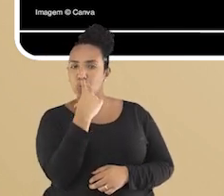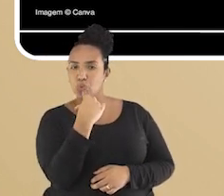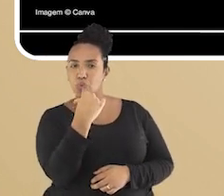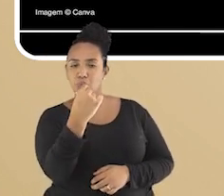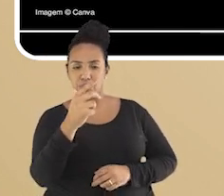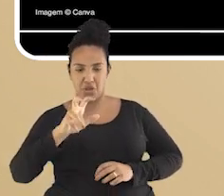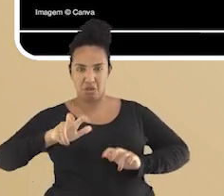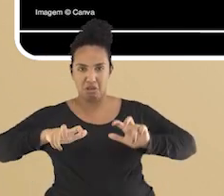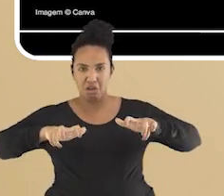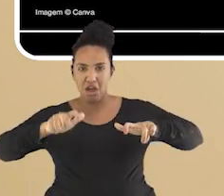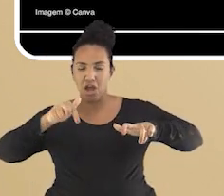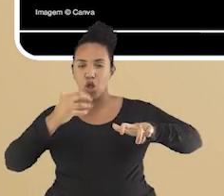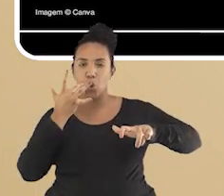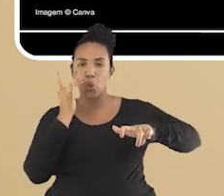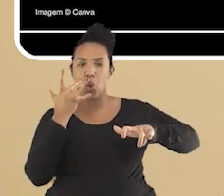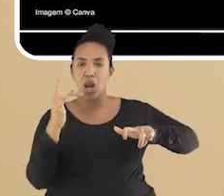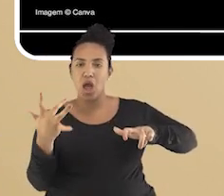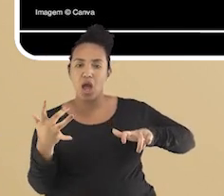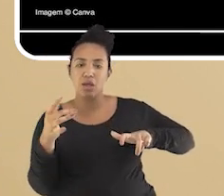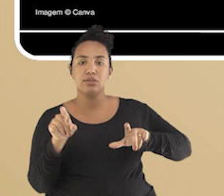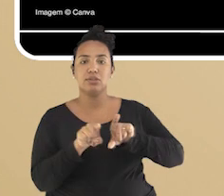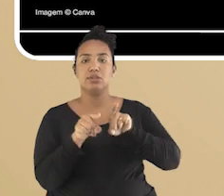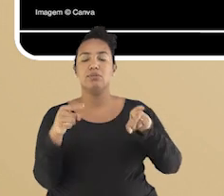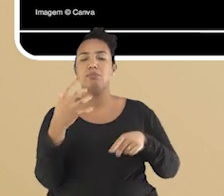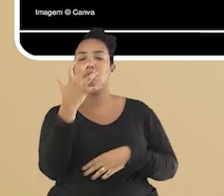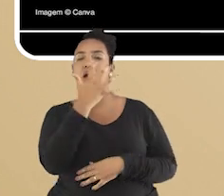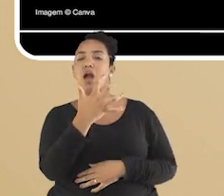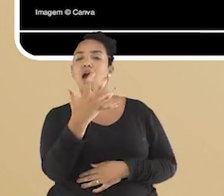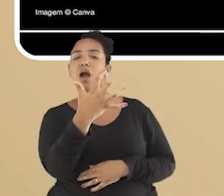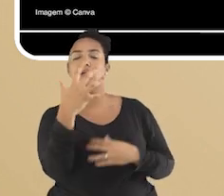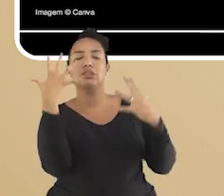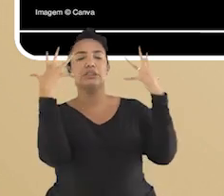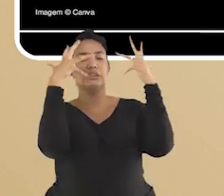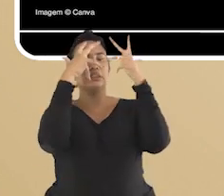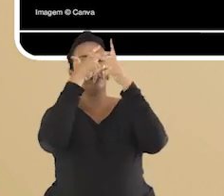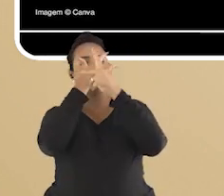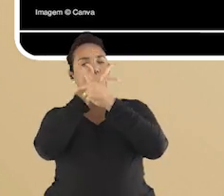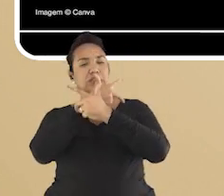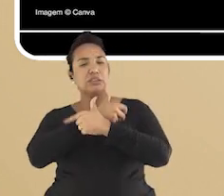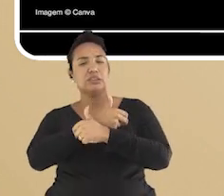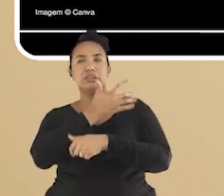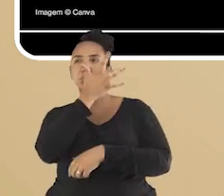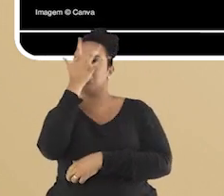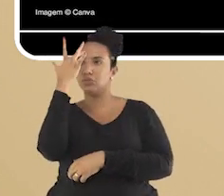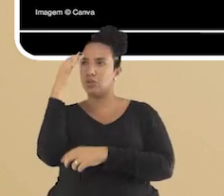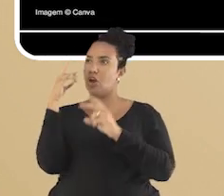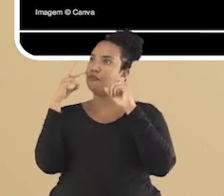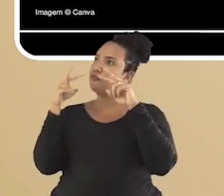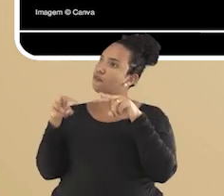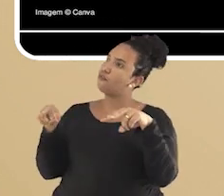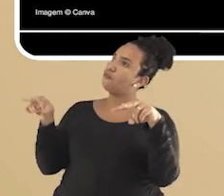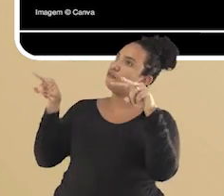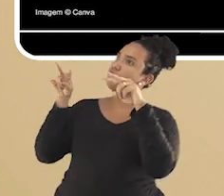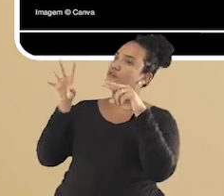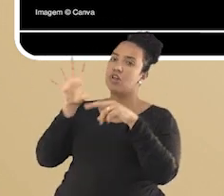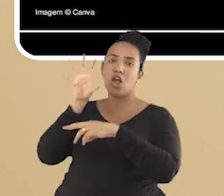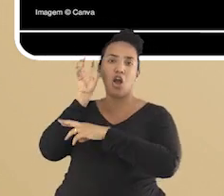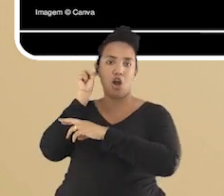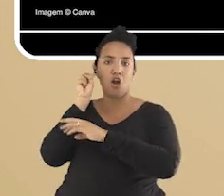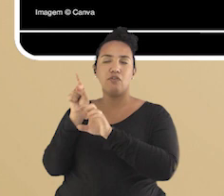garras douradas, que tinha um lindo canto que encantava a todos que o viam e o